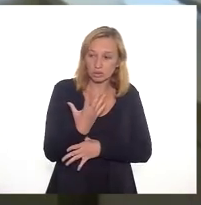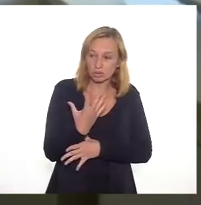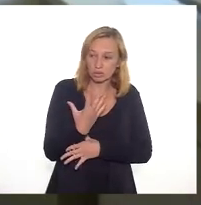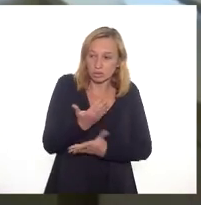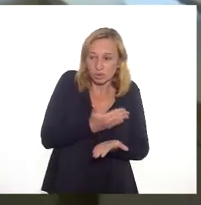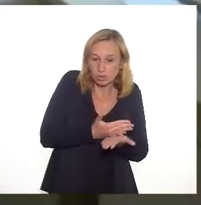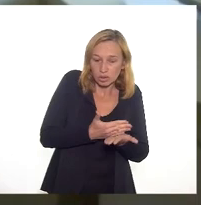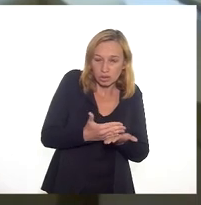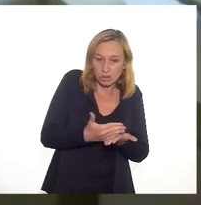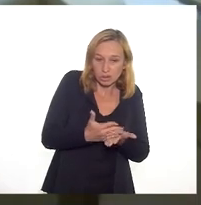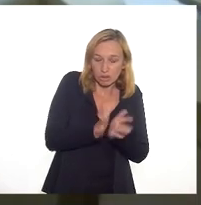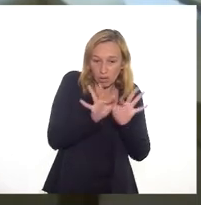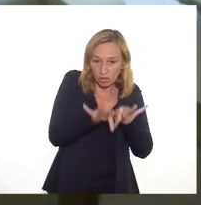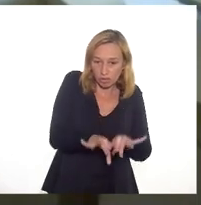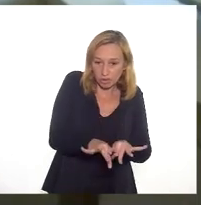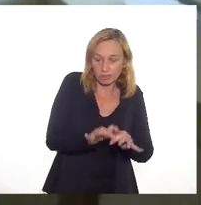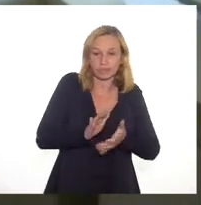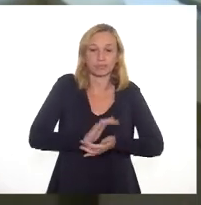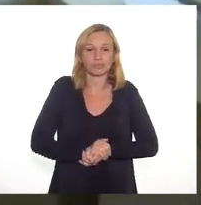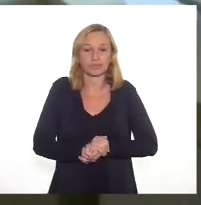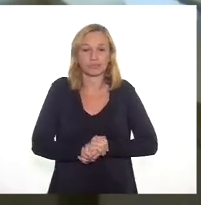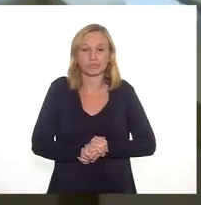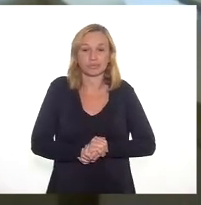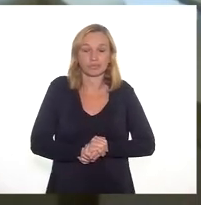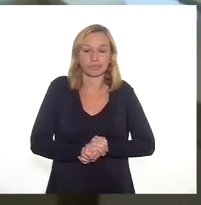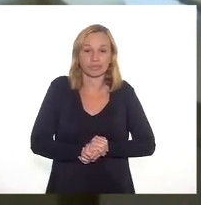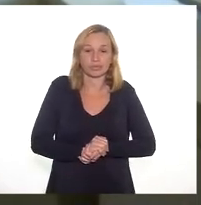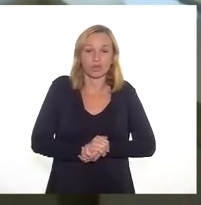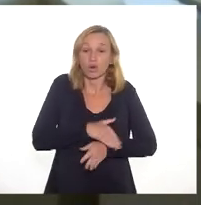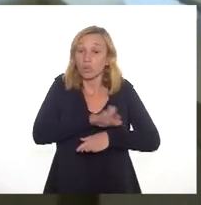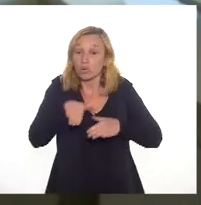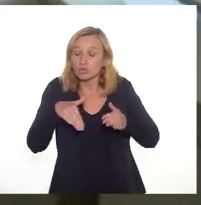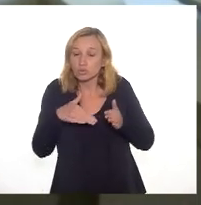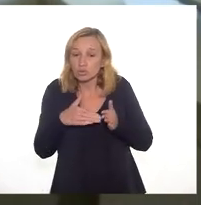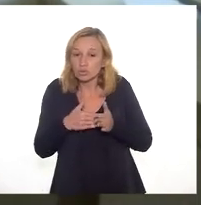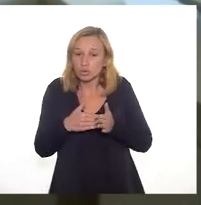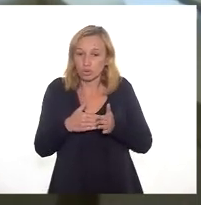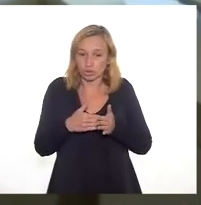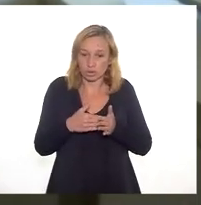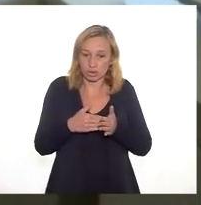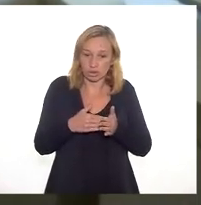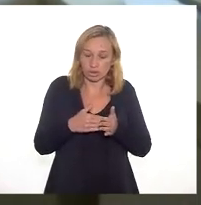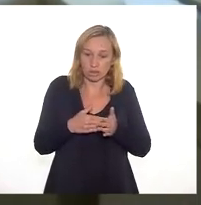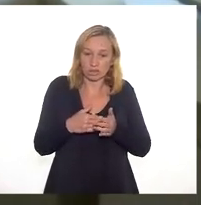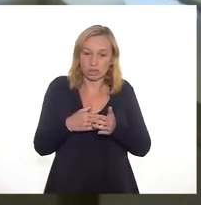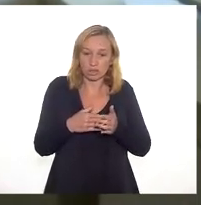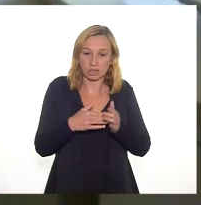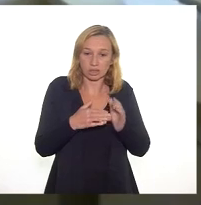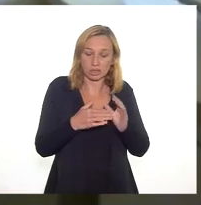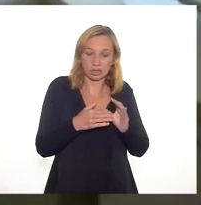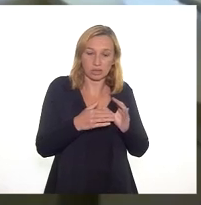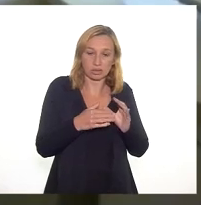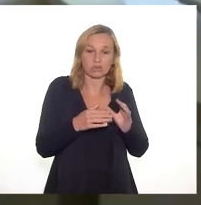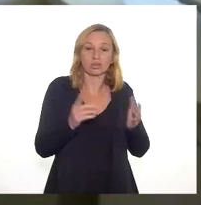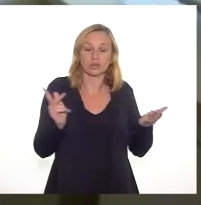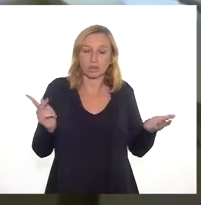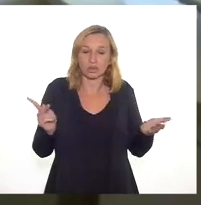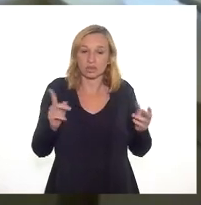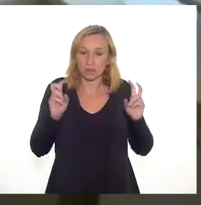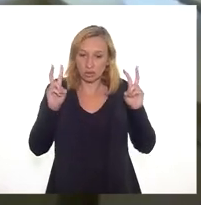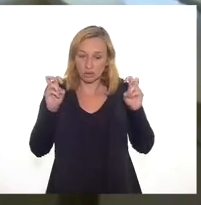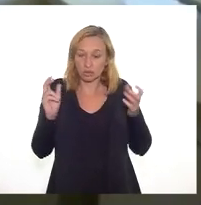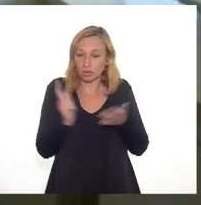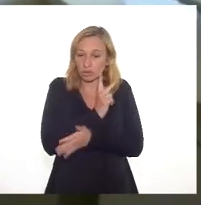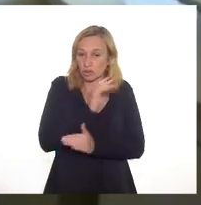começo ao fim, inclusive com todas as inserções e demandas que aconteceram no